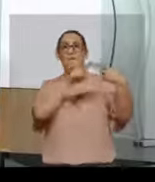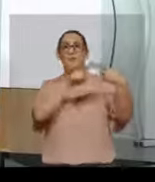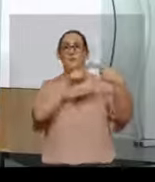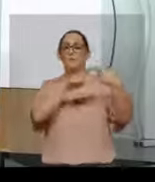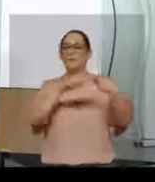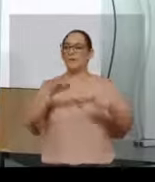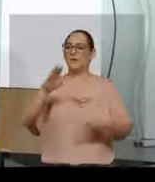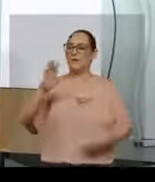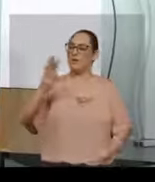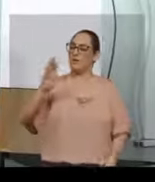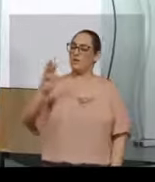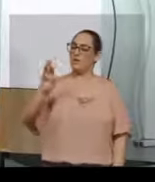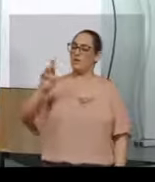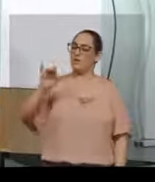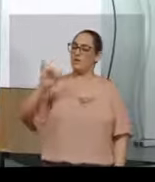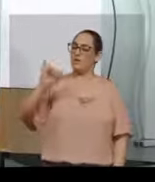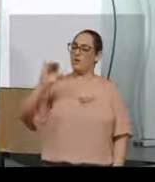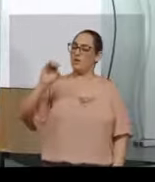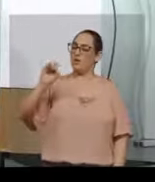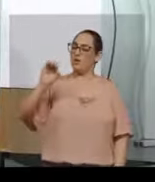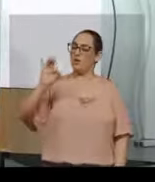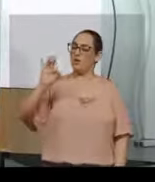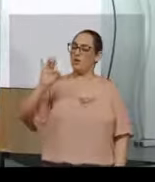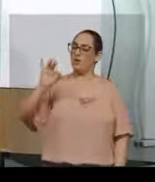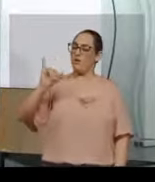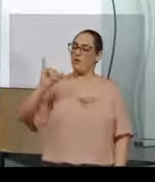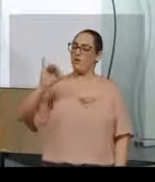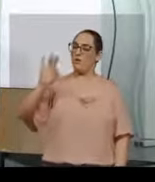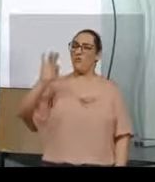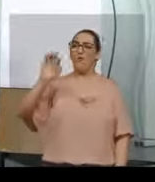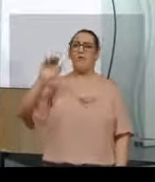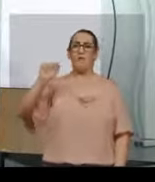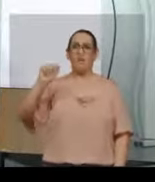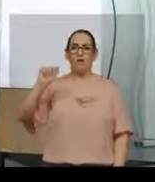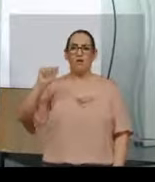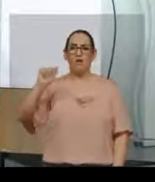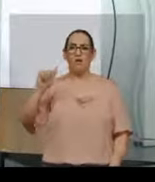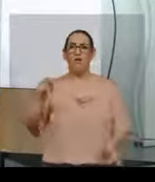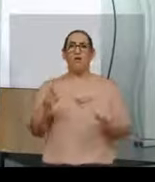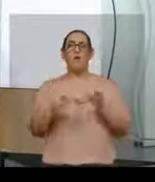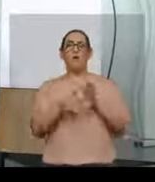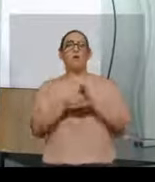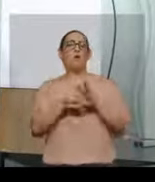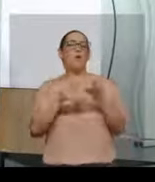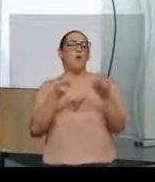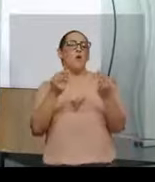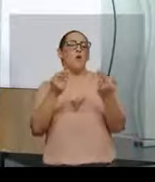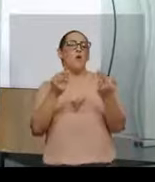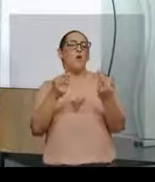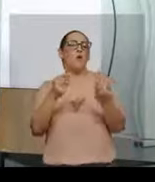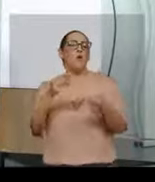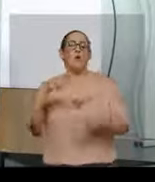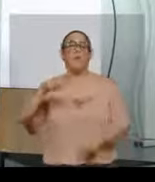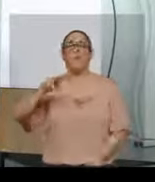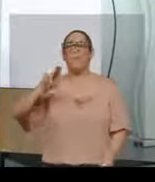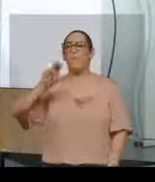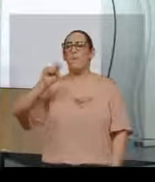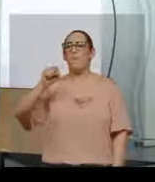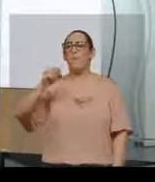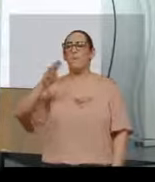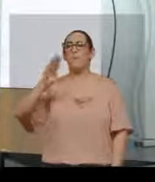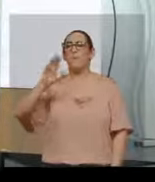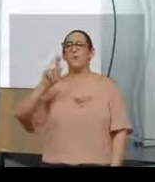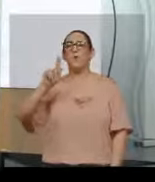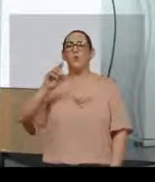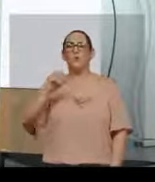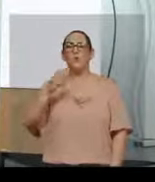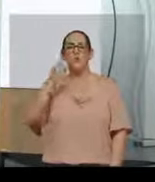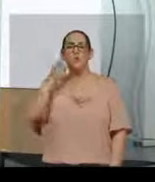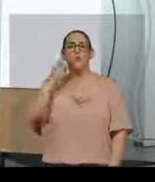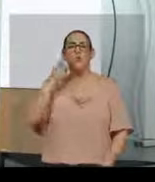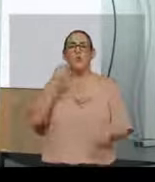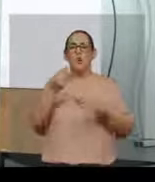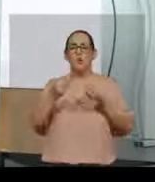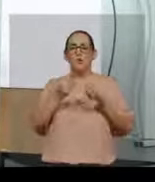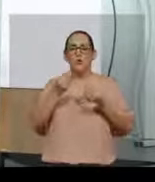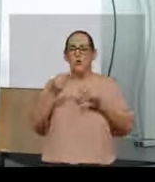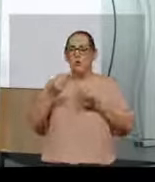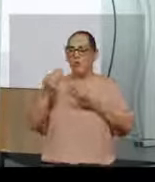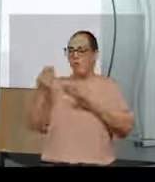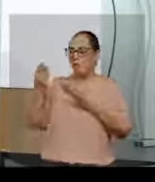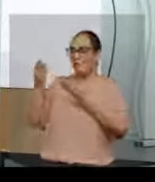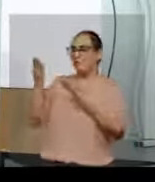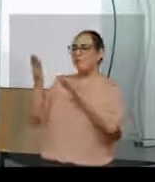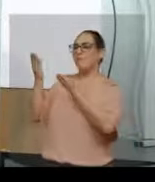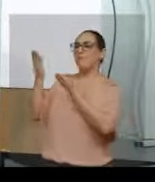briófitas, que são plantas avasculares, são os musgos, são plantas bem pequenininhas,